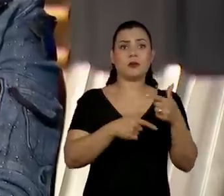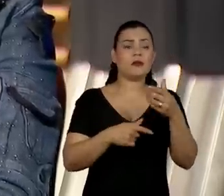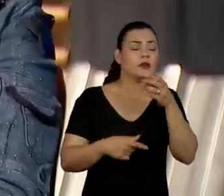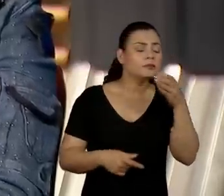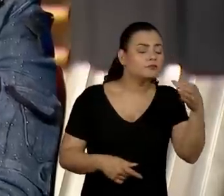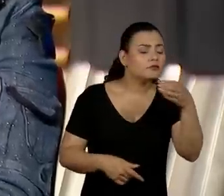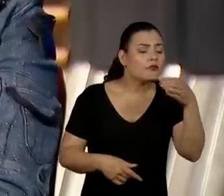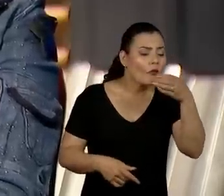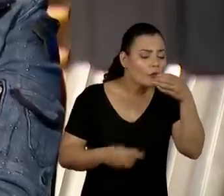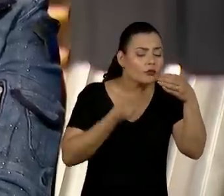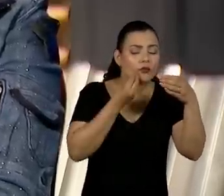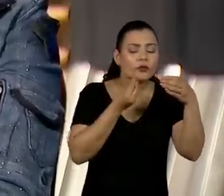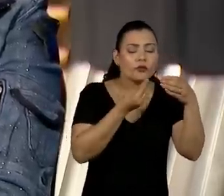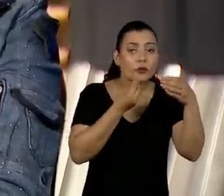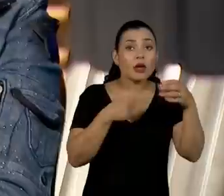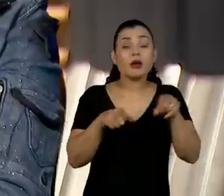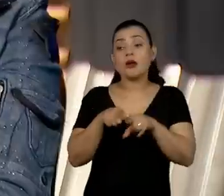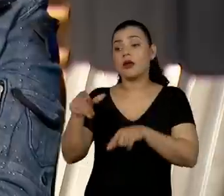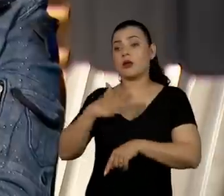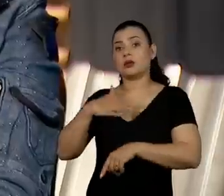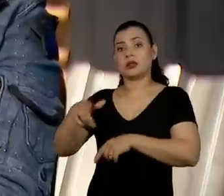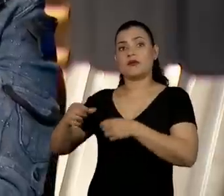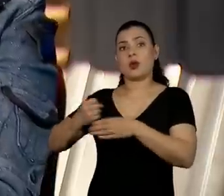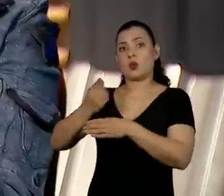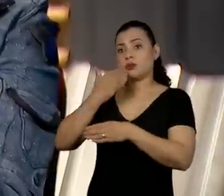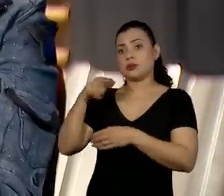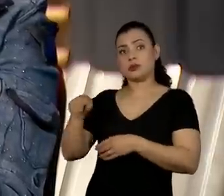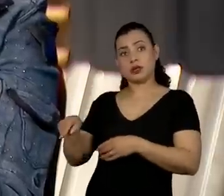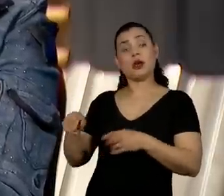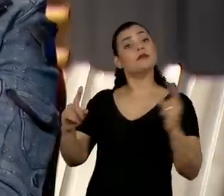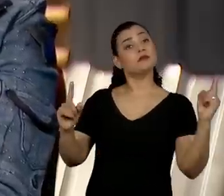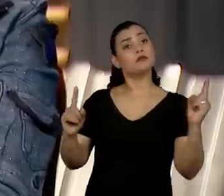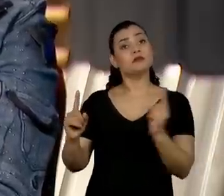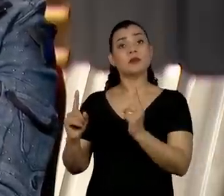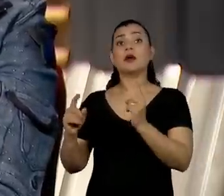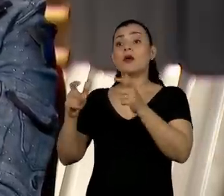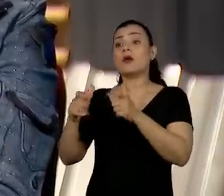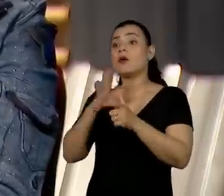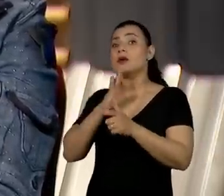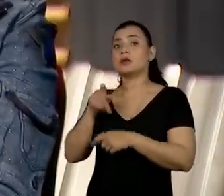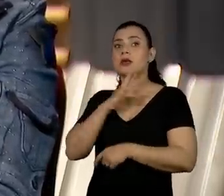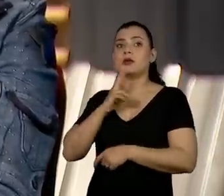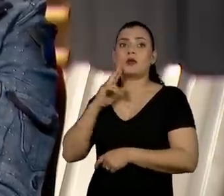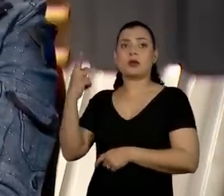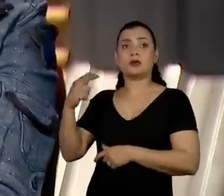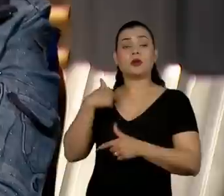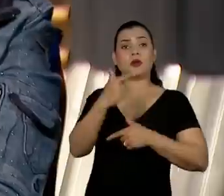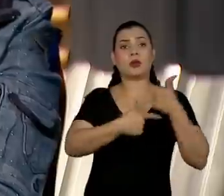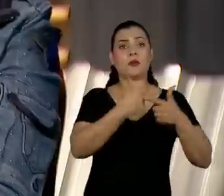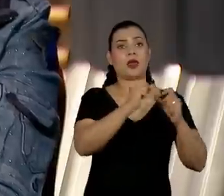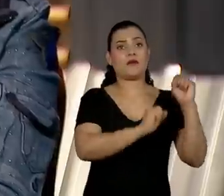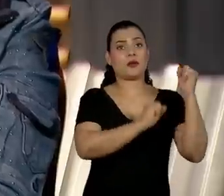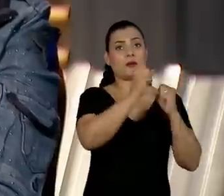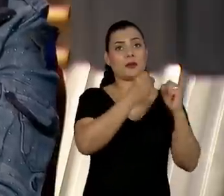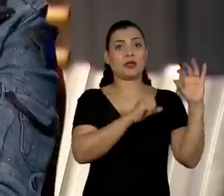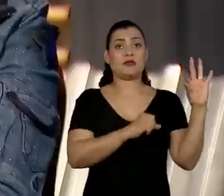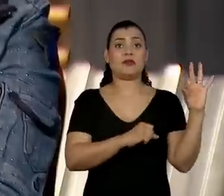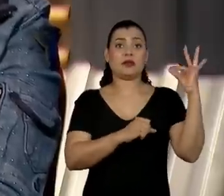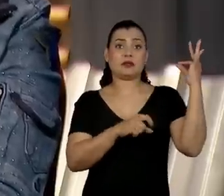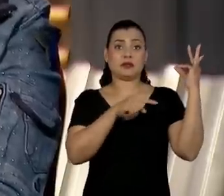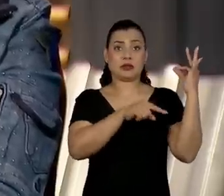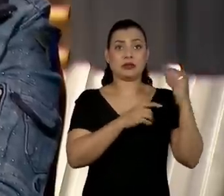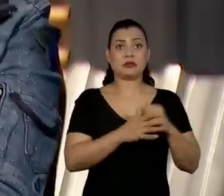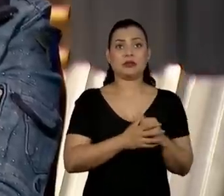ele cozinheiro gostava de cozinhar falaram para eu ir conhecer esse restaurante eu trabalhava numa multinacional francesa